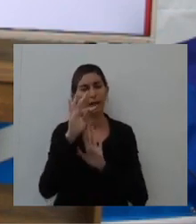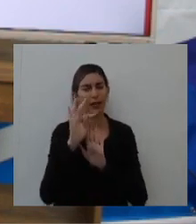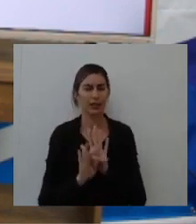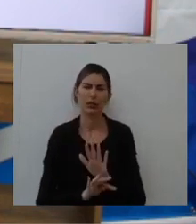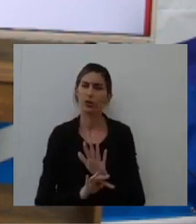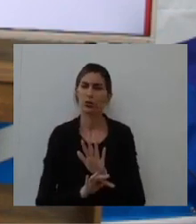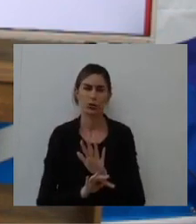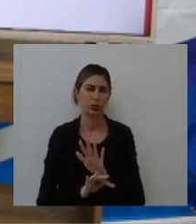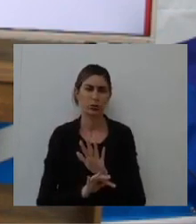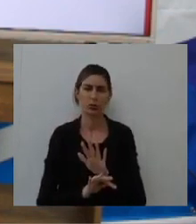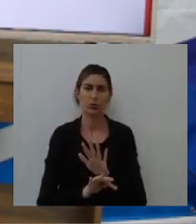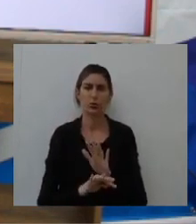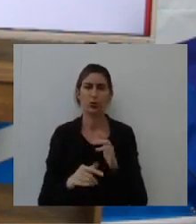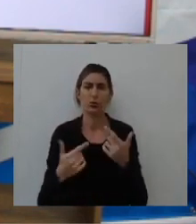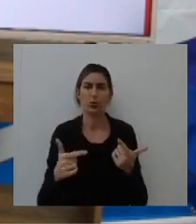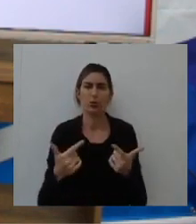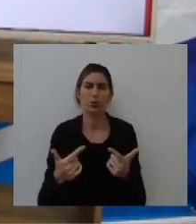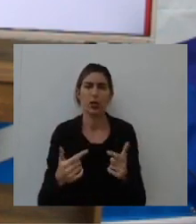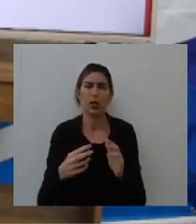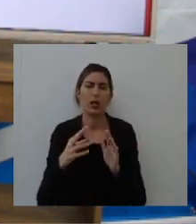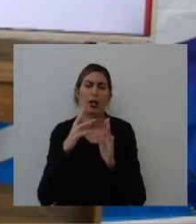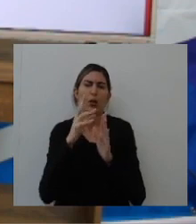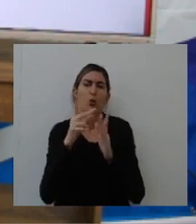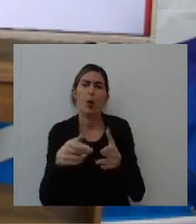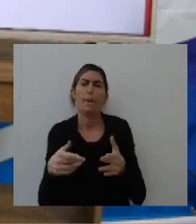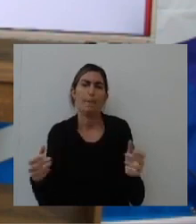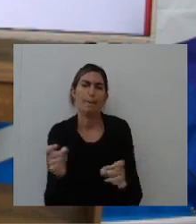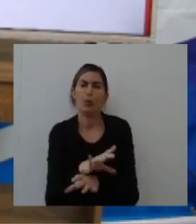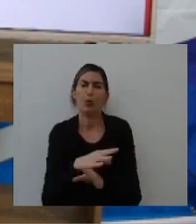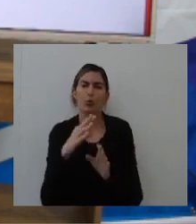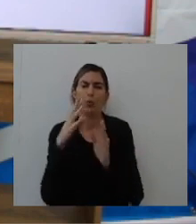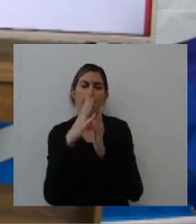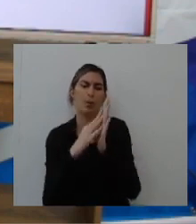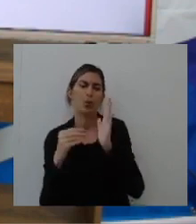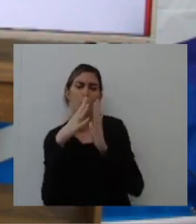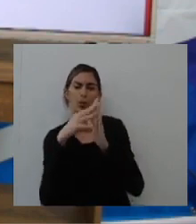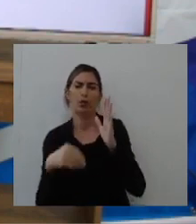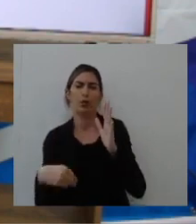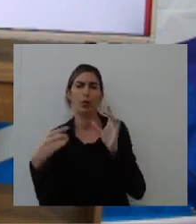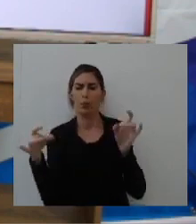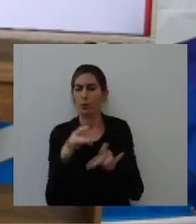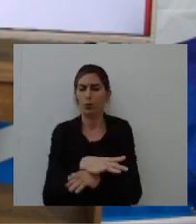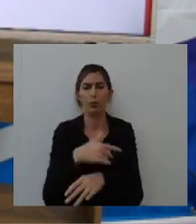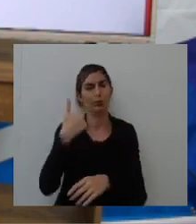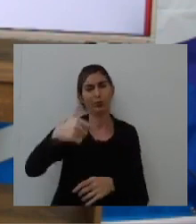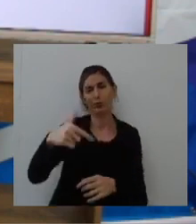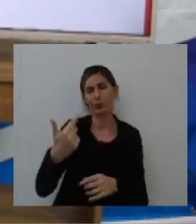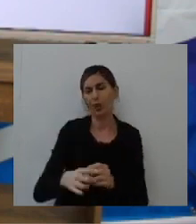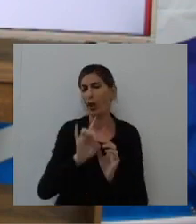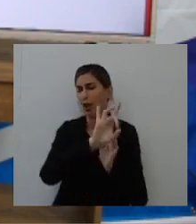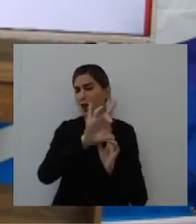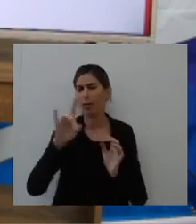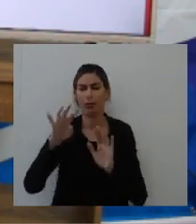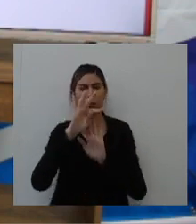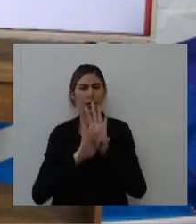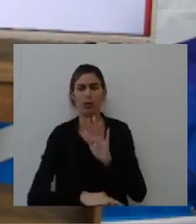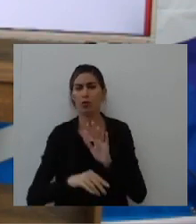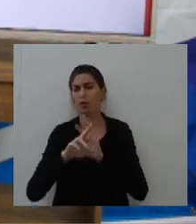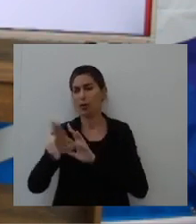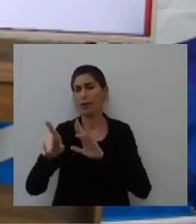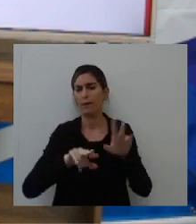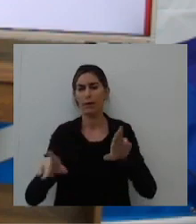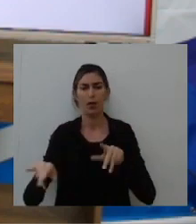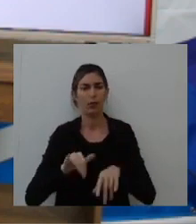texto não é receita pronta, sabe? Cada texto tem uma pegada diferente, cada texto tem uma